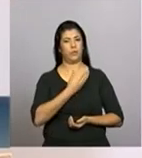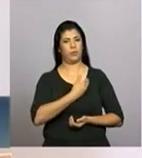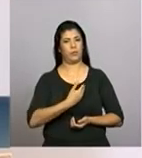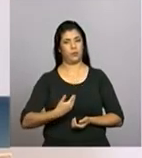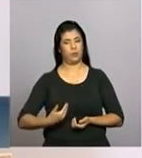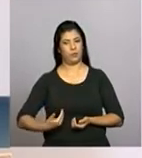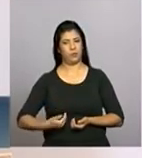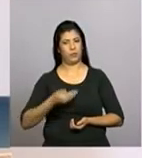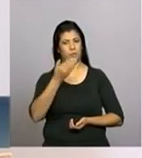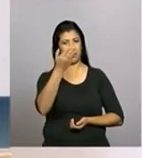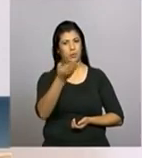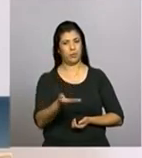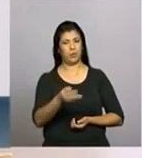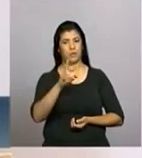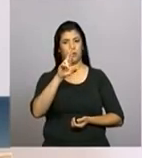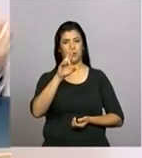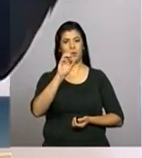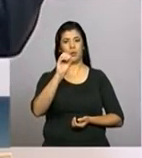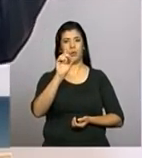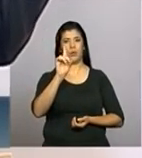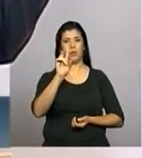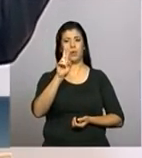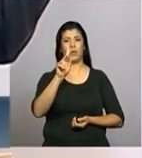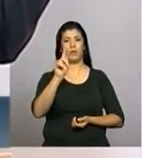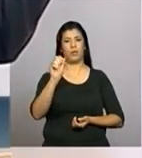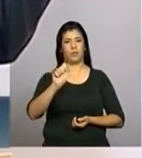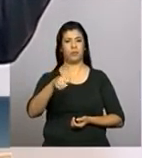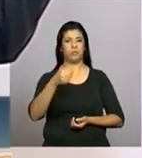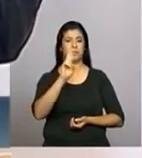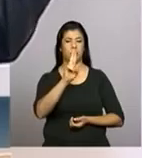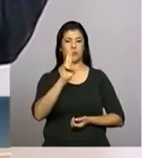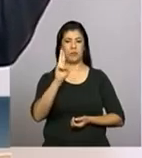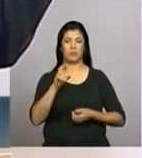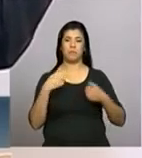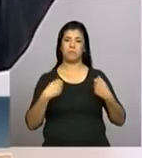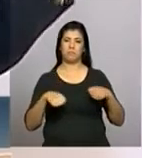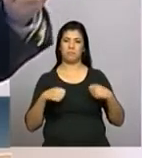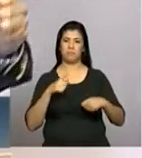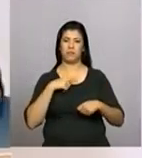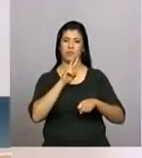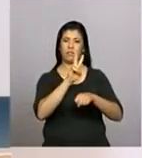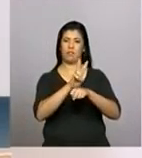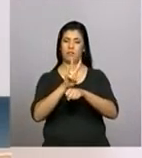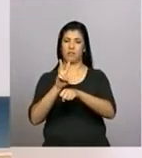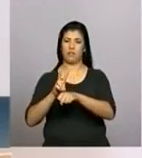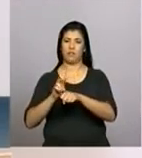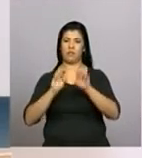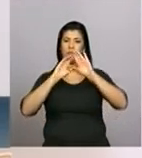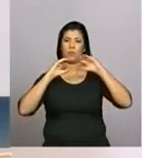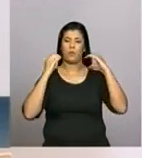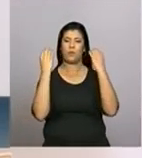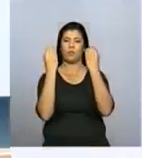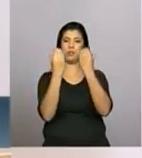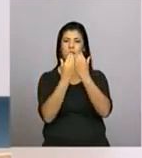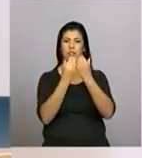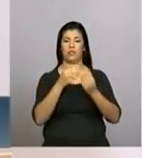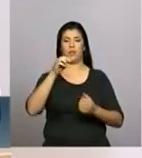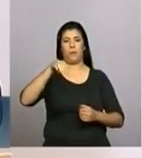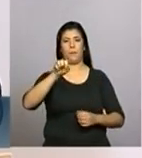governador Rodrigo, a gente teria que reservar lá o o Manega Garrincha, seria